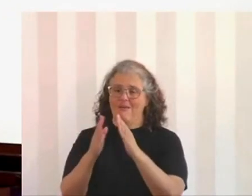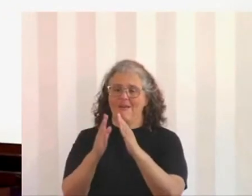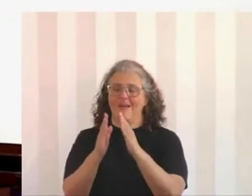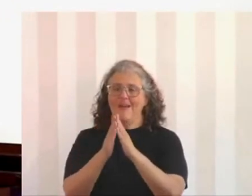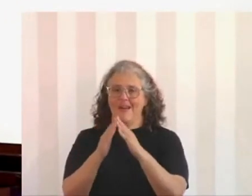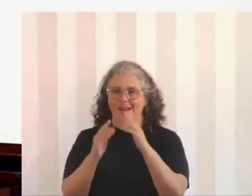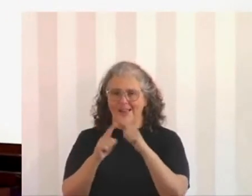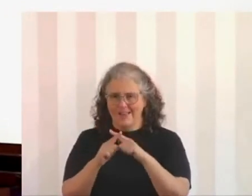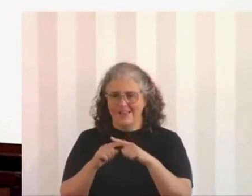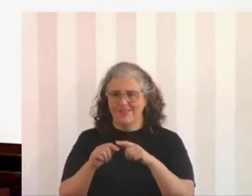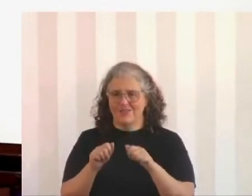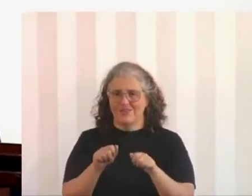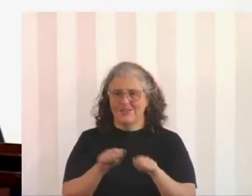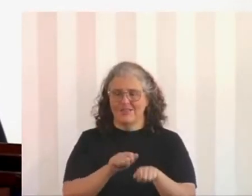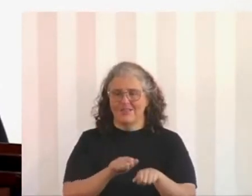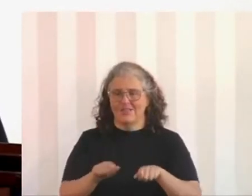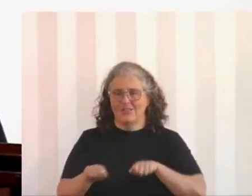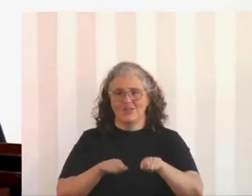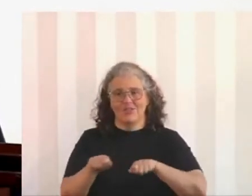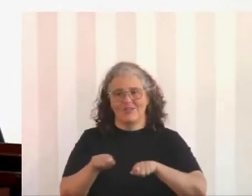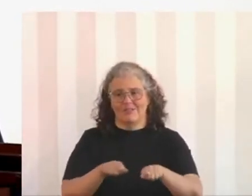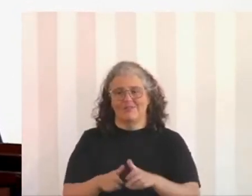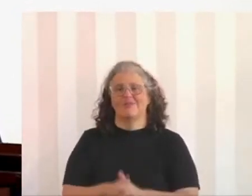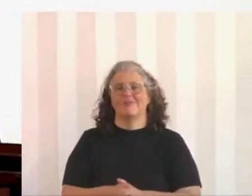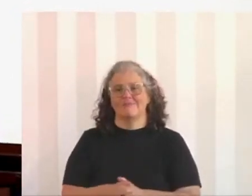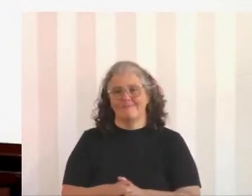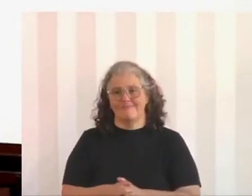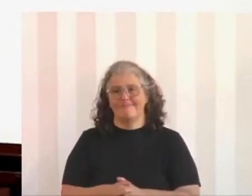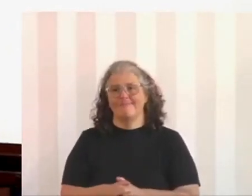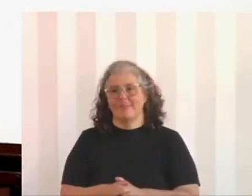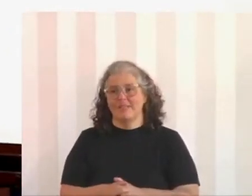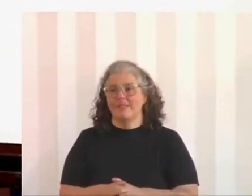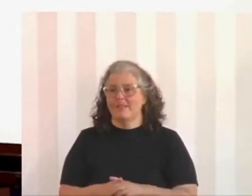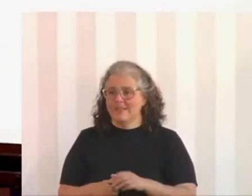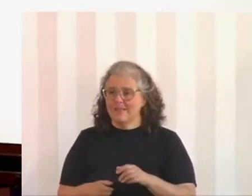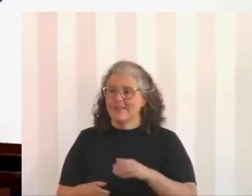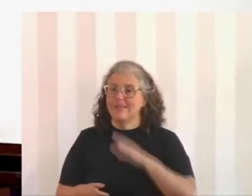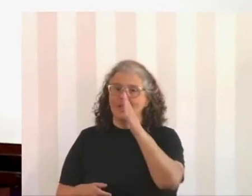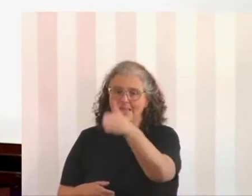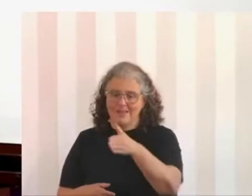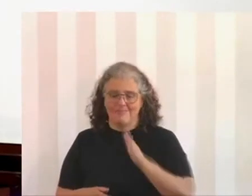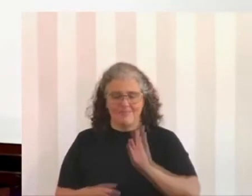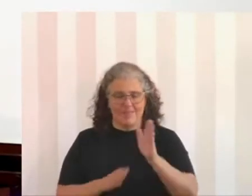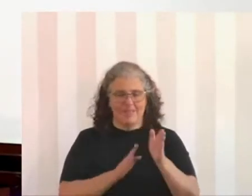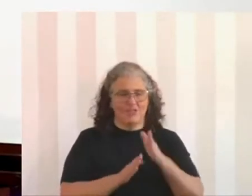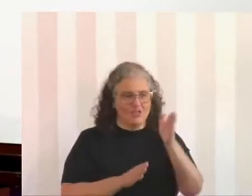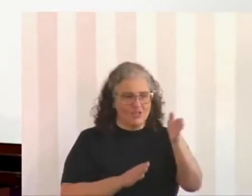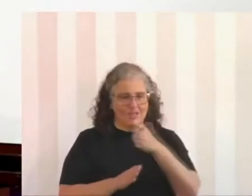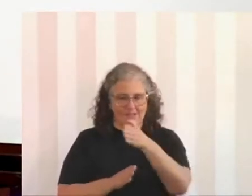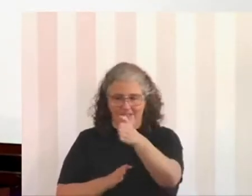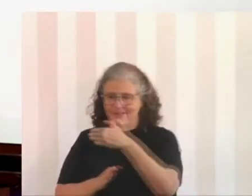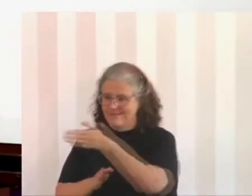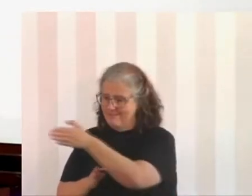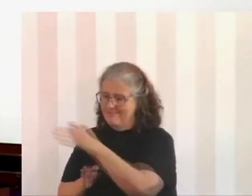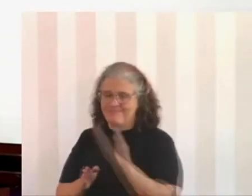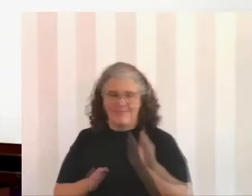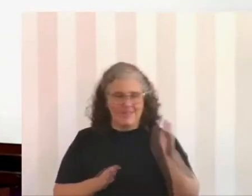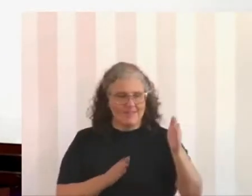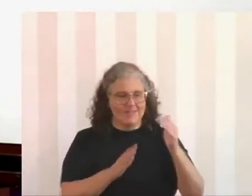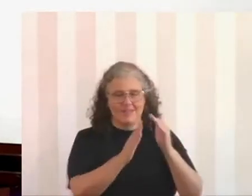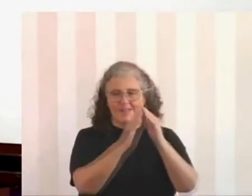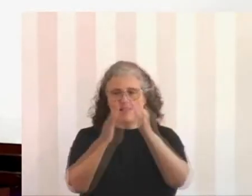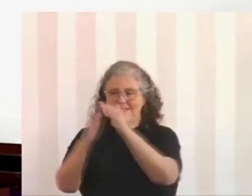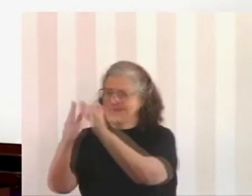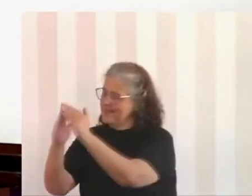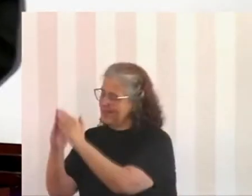vibrante, avivada? O que ela fazia? Partia o pão de casa em casa. Diz lá, havia algo em comum. Então